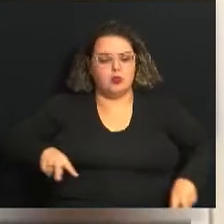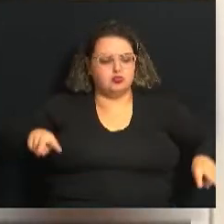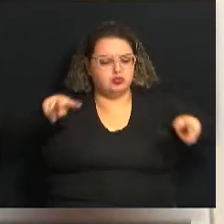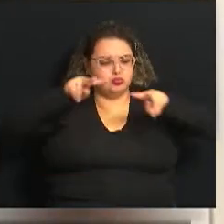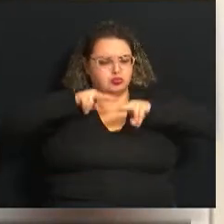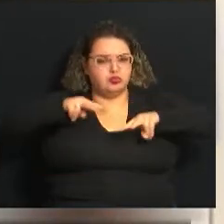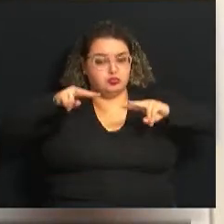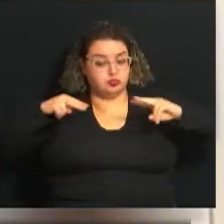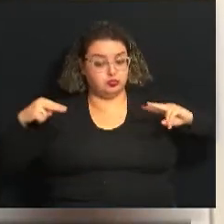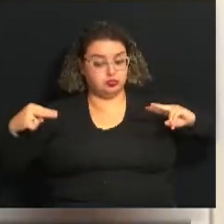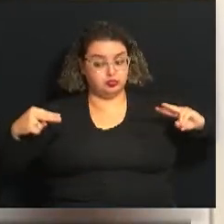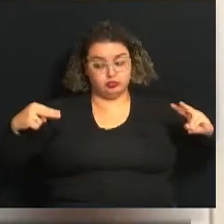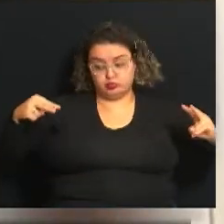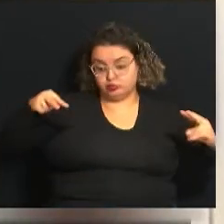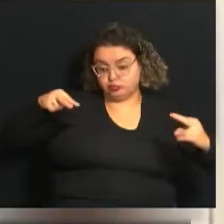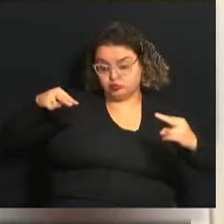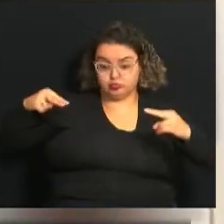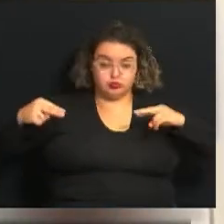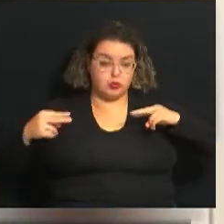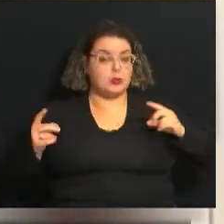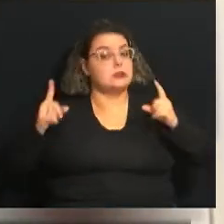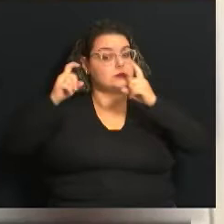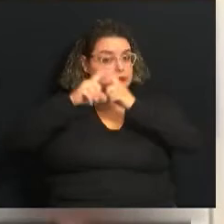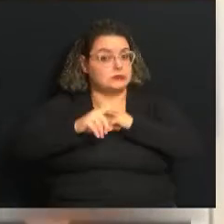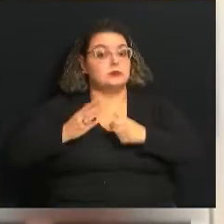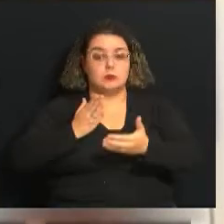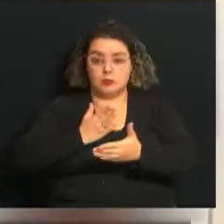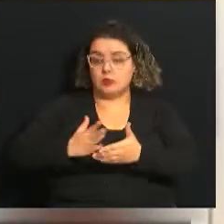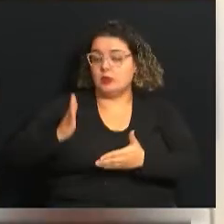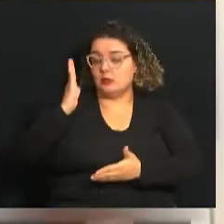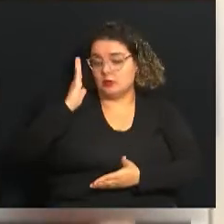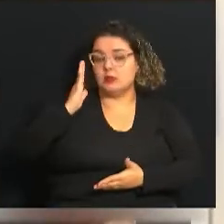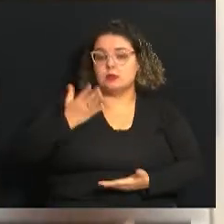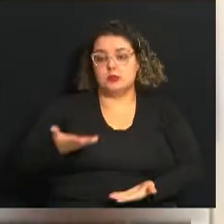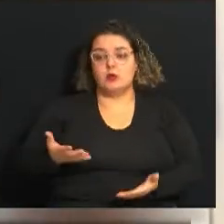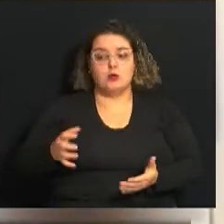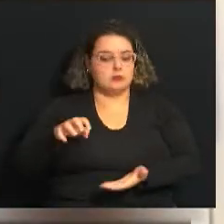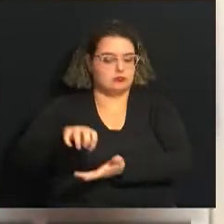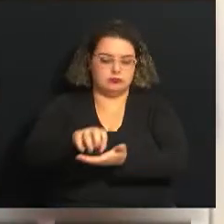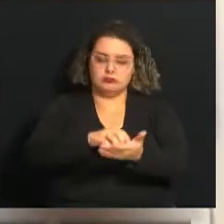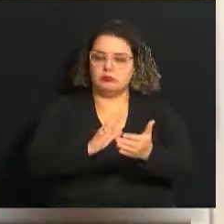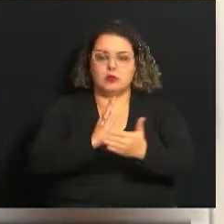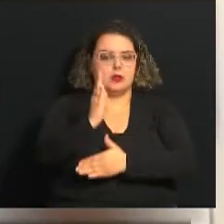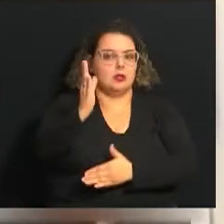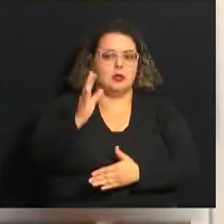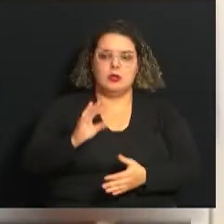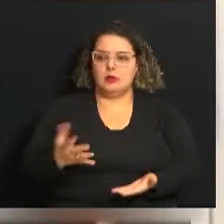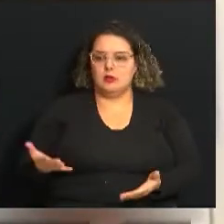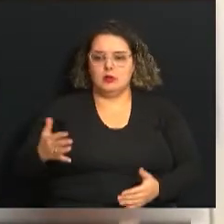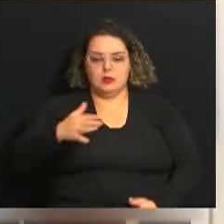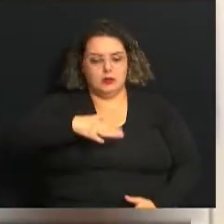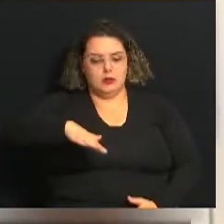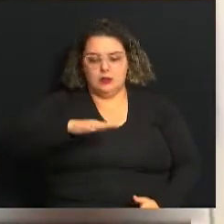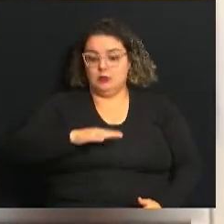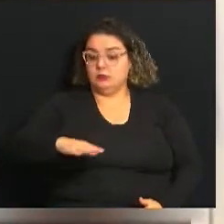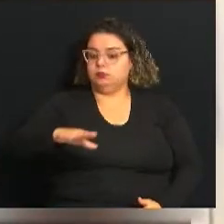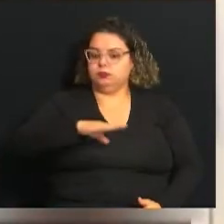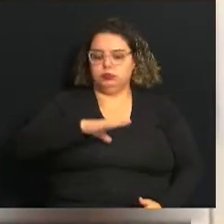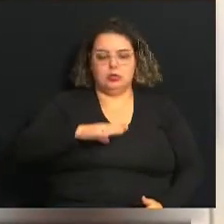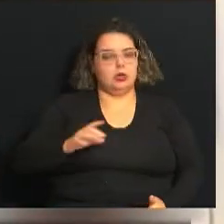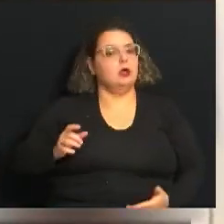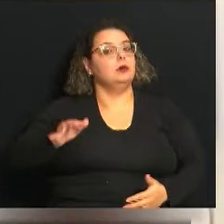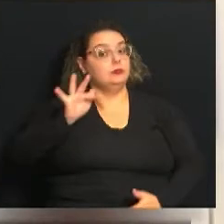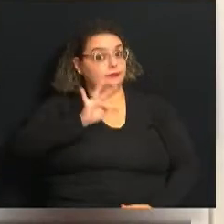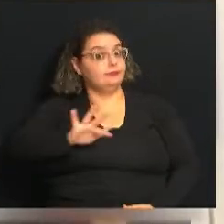grandes desafios em relação à sua aprovação, aos órgãos de aprovação, envolve instância municipal, federal, então os desafios